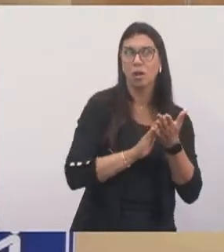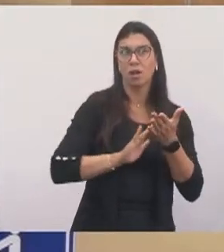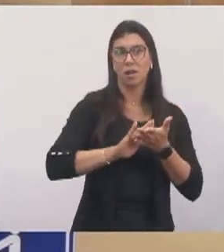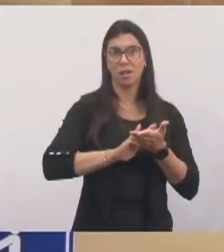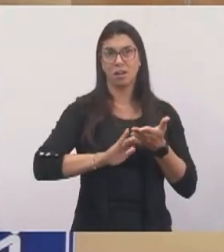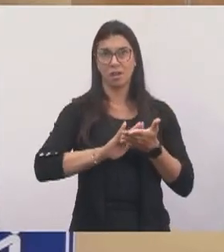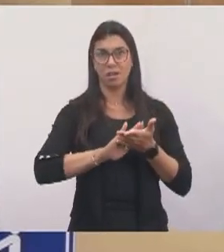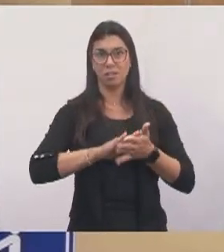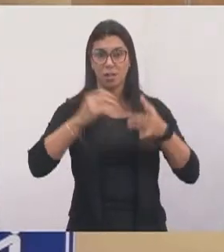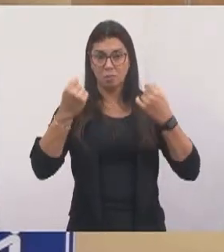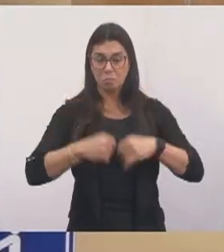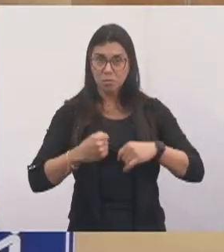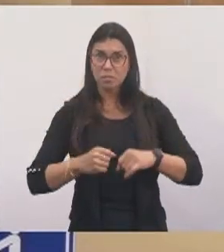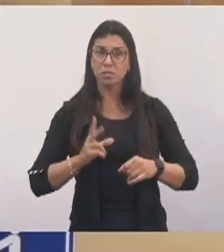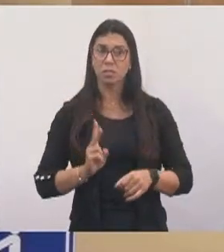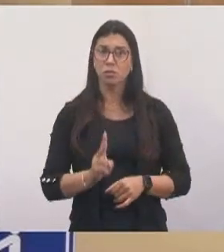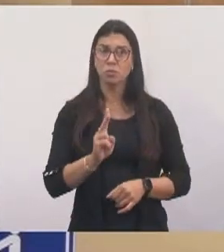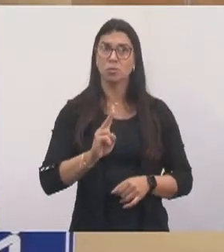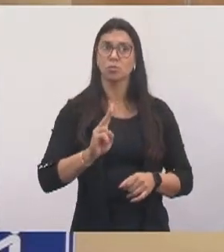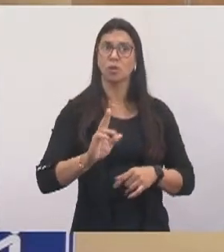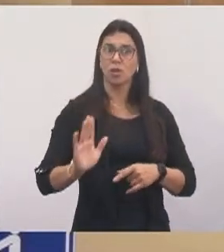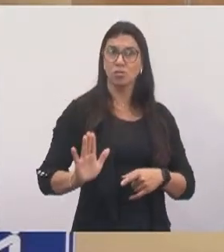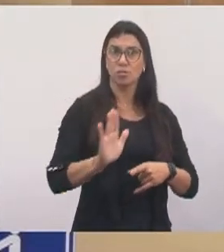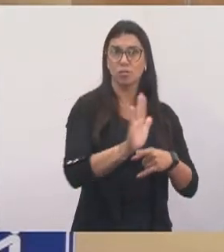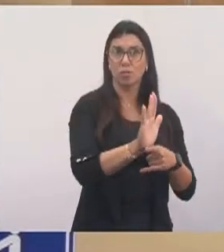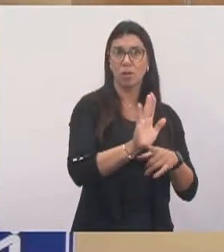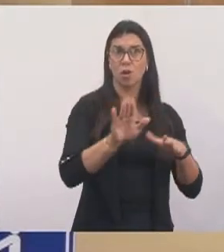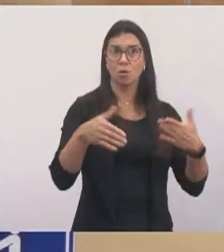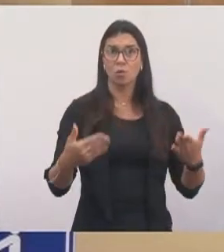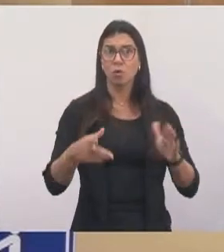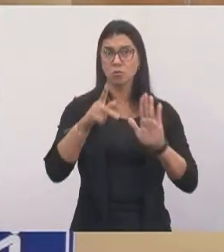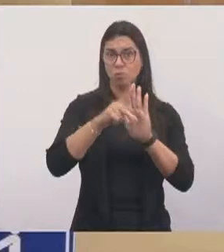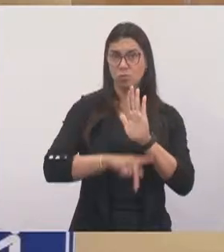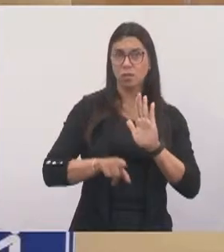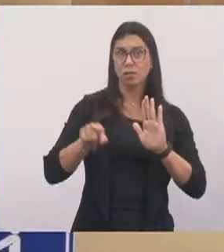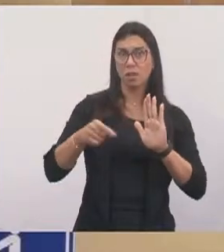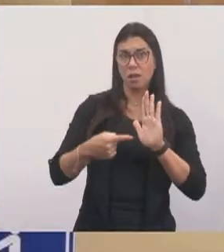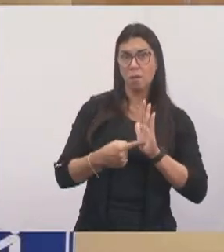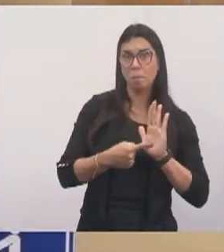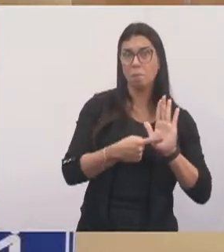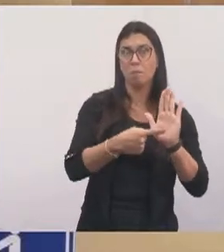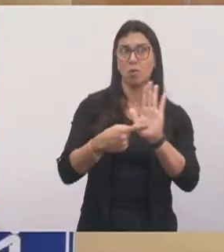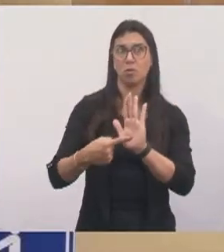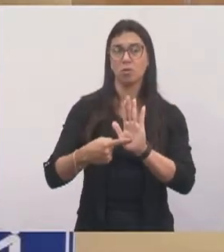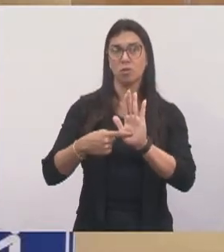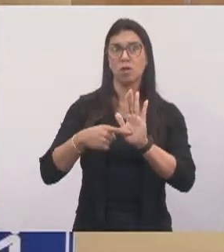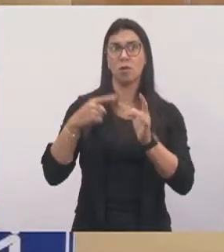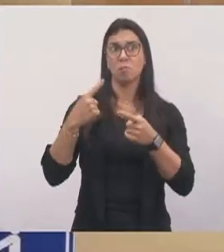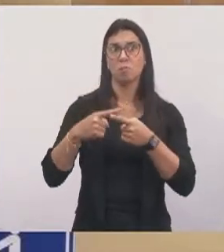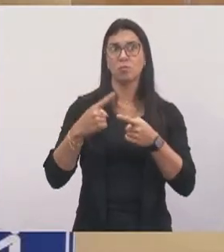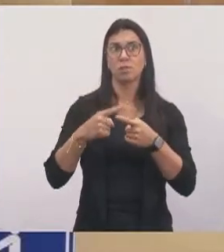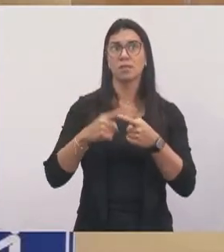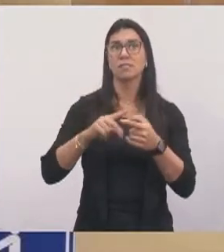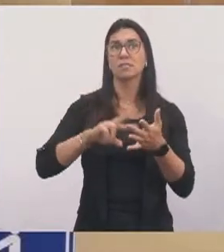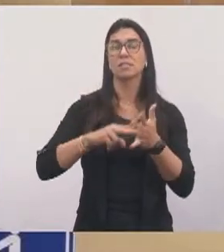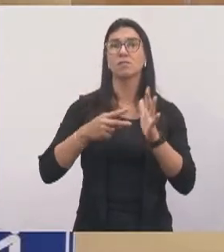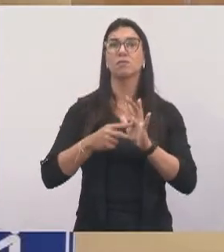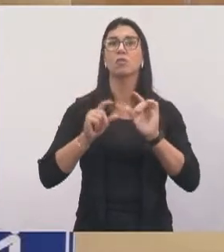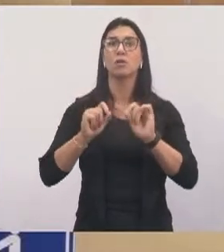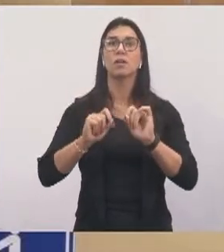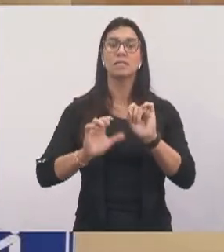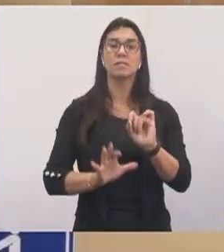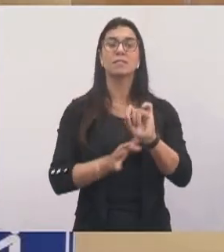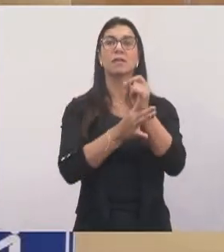o suporte para as entidades. Então, quando você coloca esse projeto, é porque você está falando, isso traz segurança para